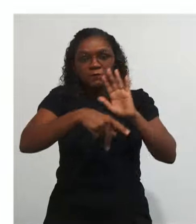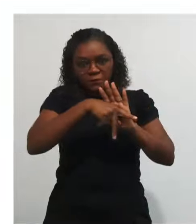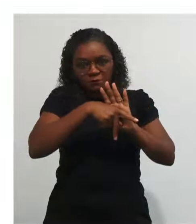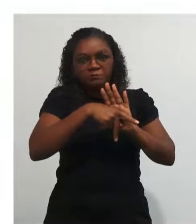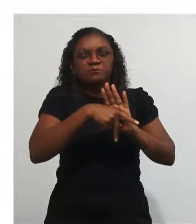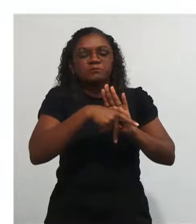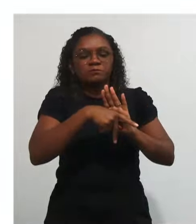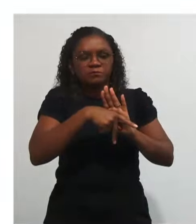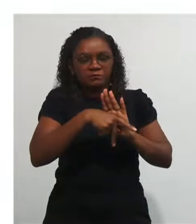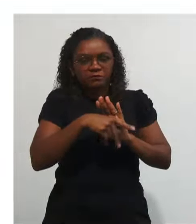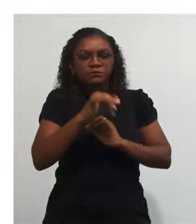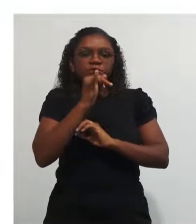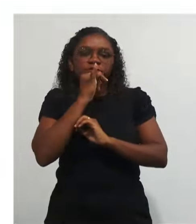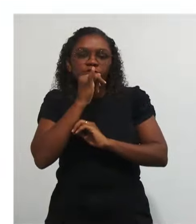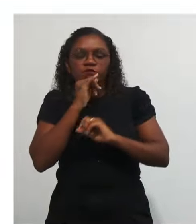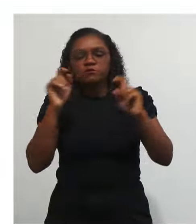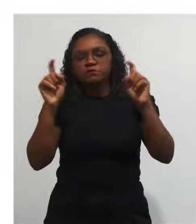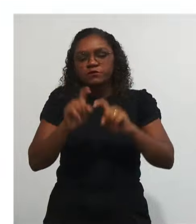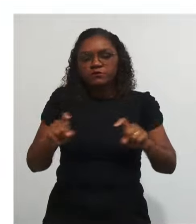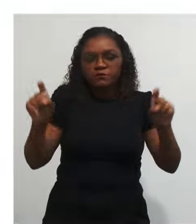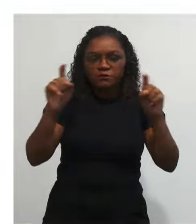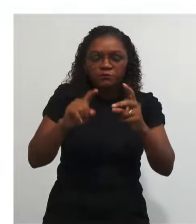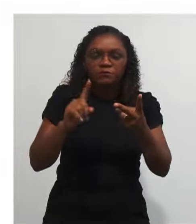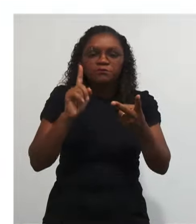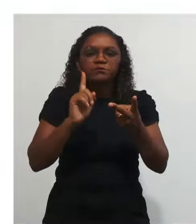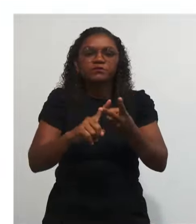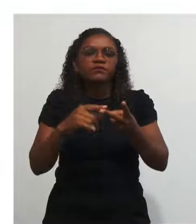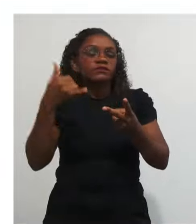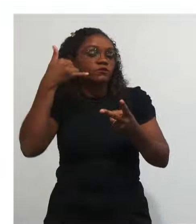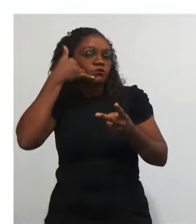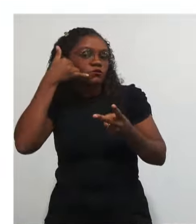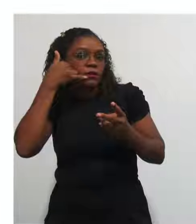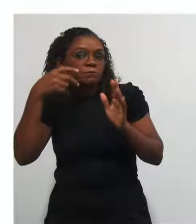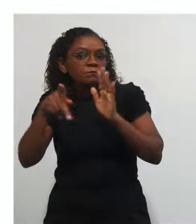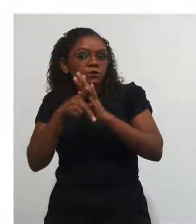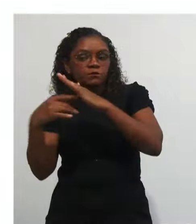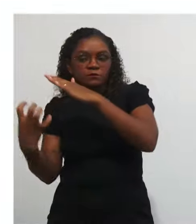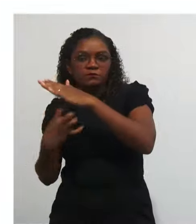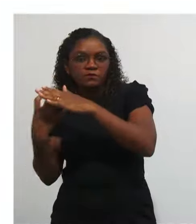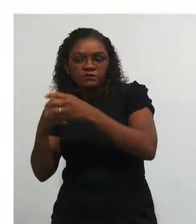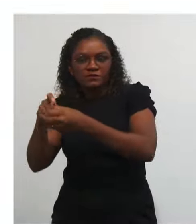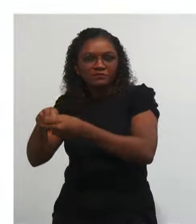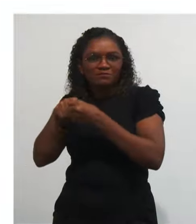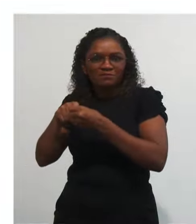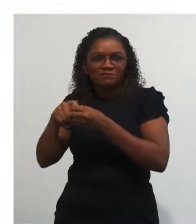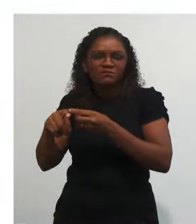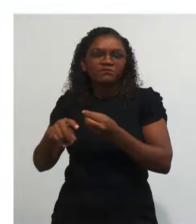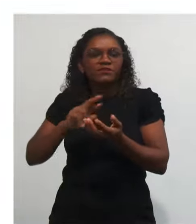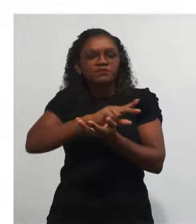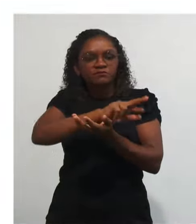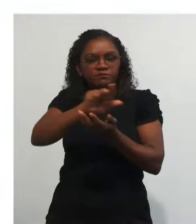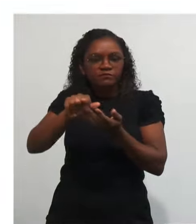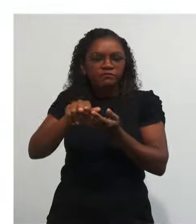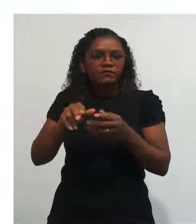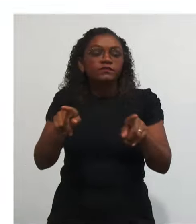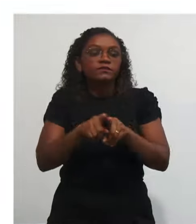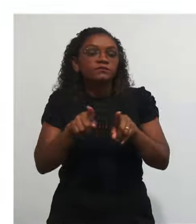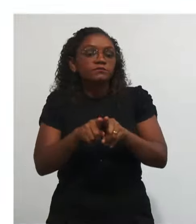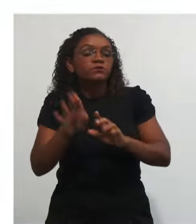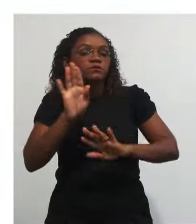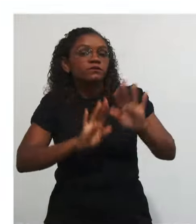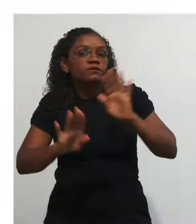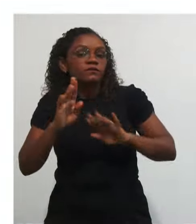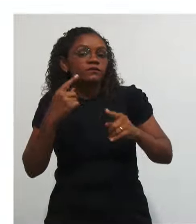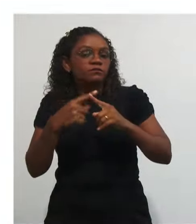equipamentos como computadores celulares corporativos entre outros e eles podem apresentar brechas e